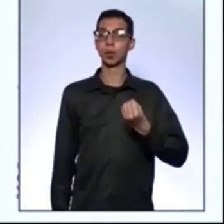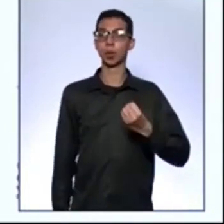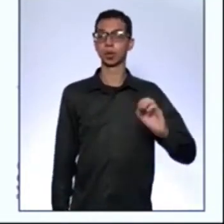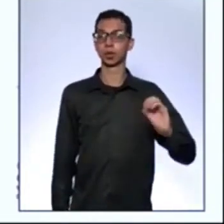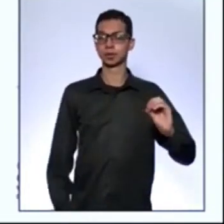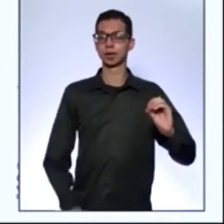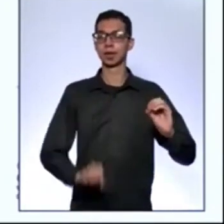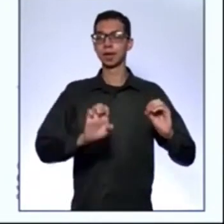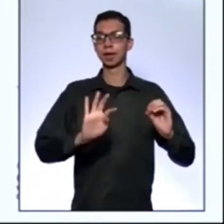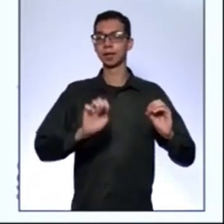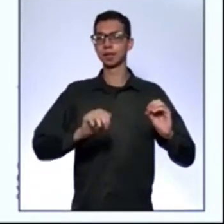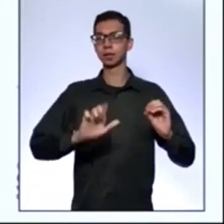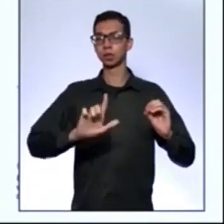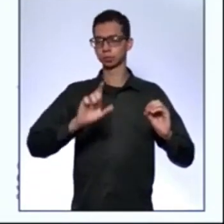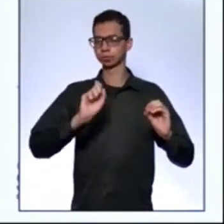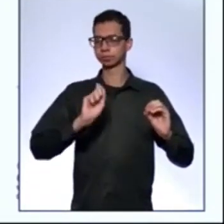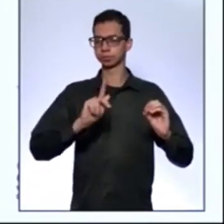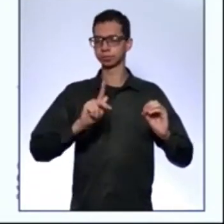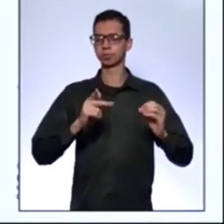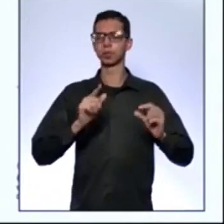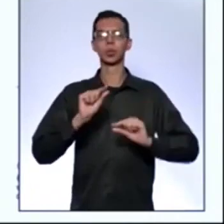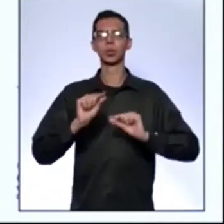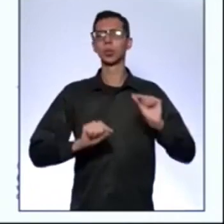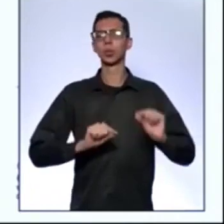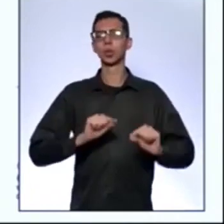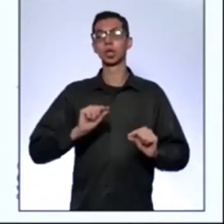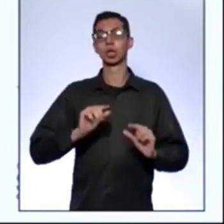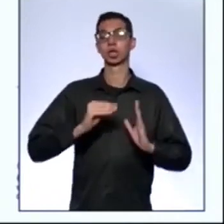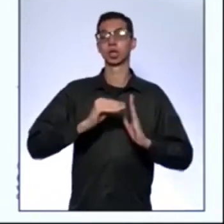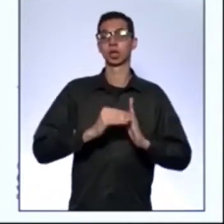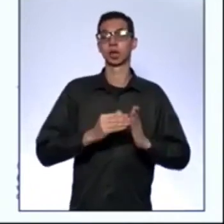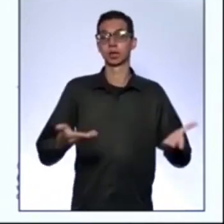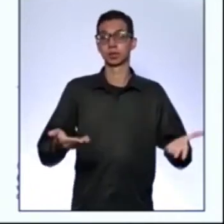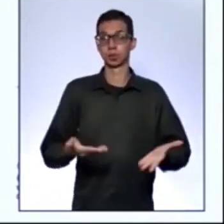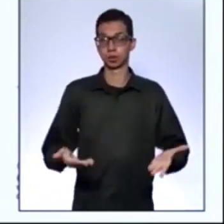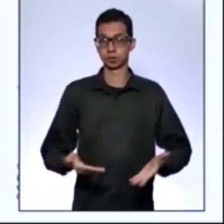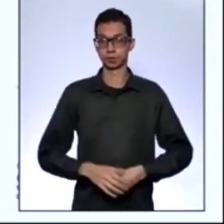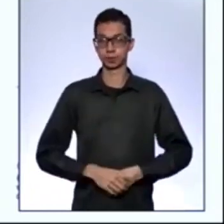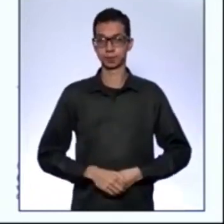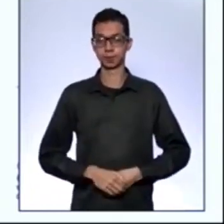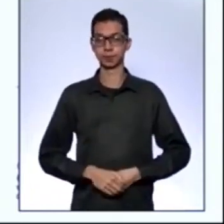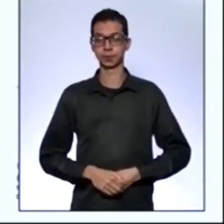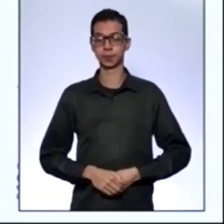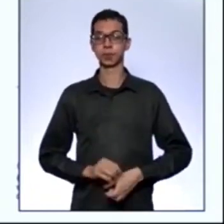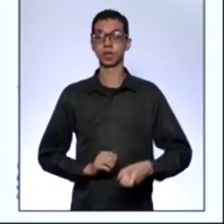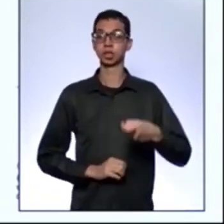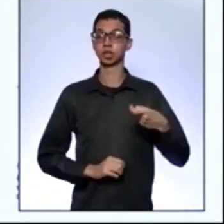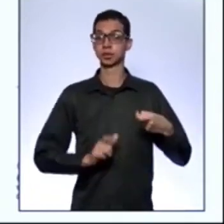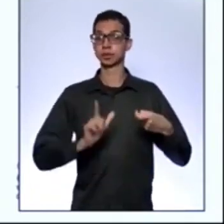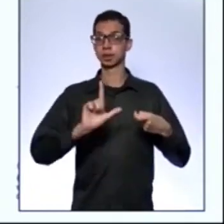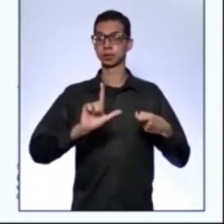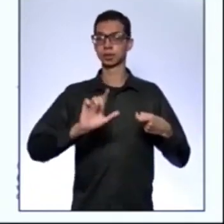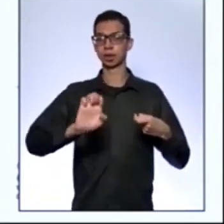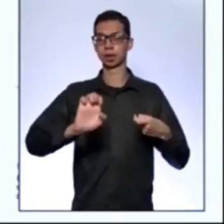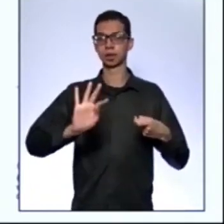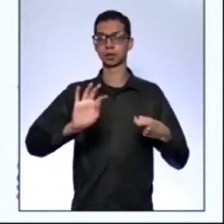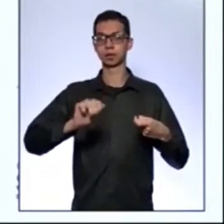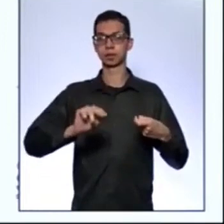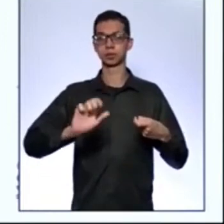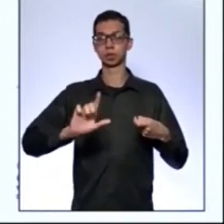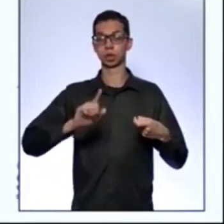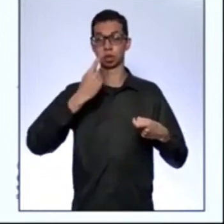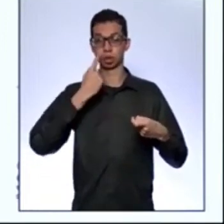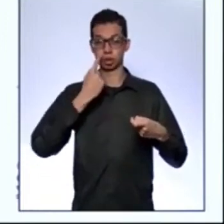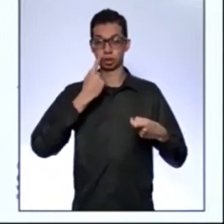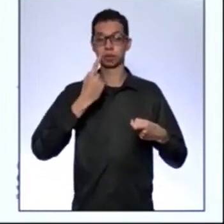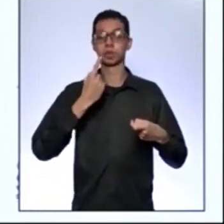etanol agora que a gente vai colocar x litros de etanol escreve